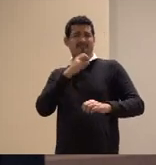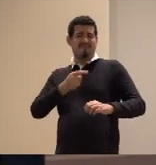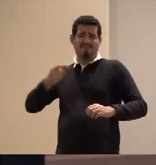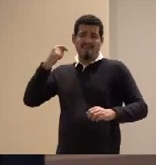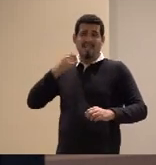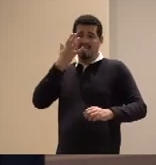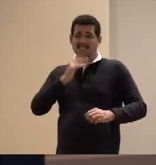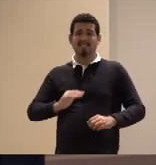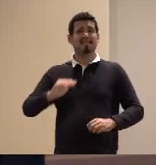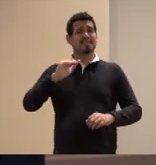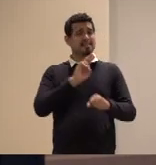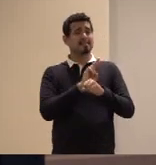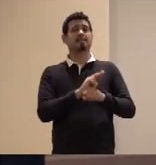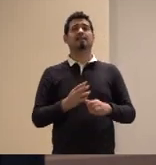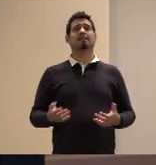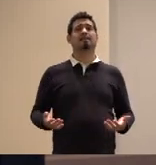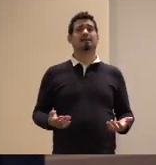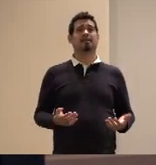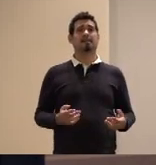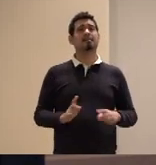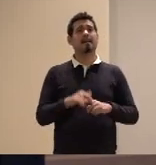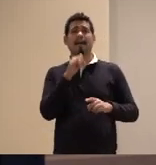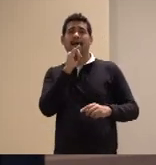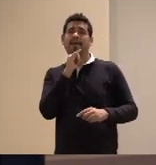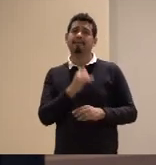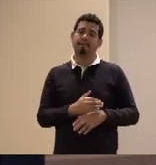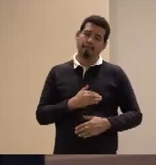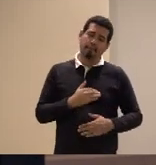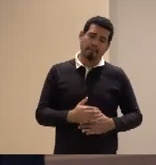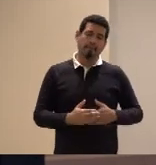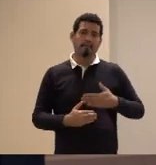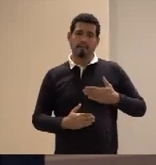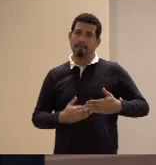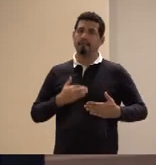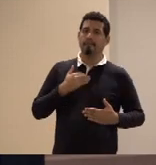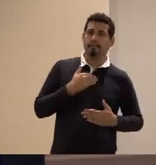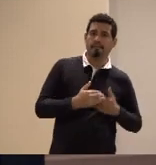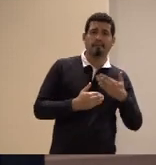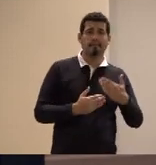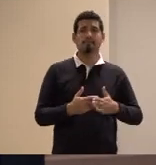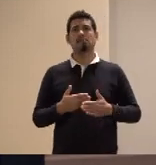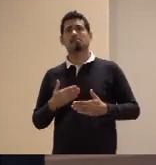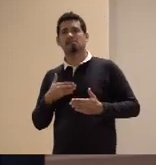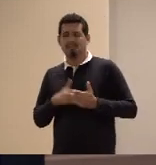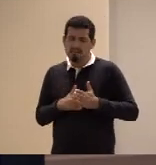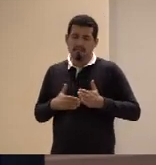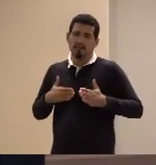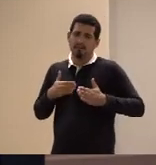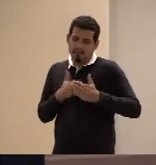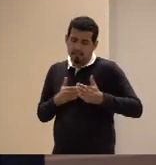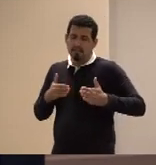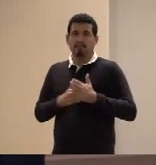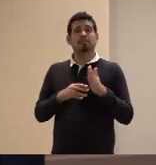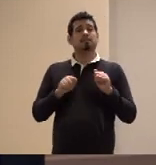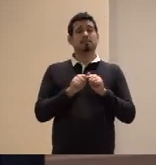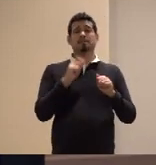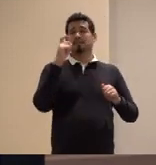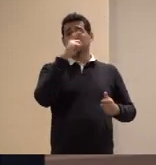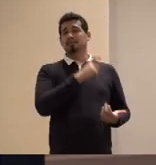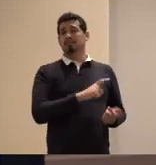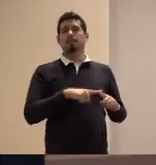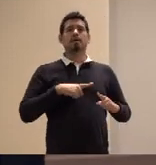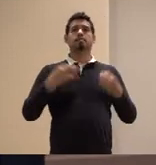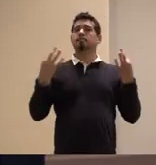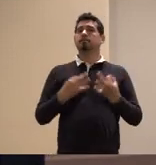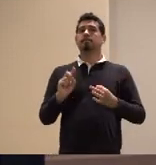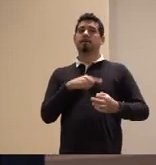atendemos. E, ainda assim, continua engatinhando nesse país, continua com muitas dificuldades de se implementar. Mas eu tenho certeza